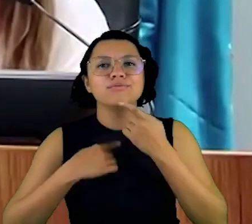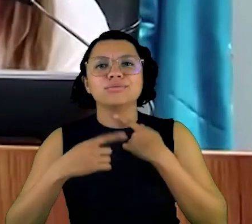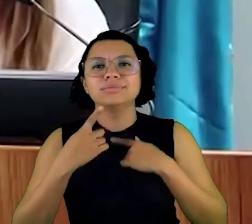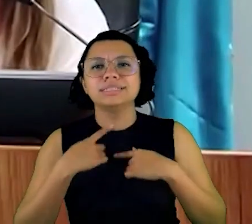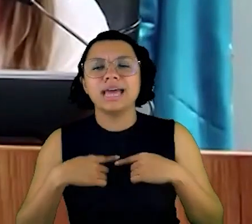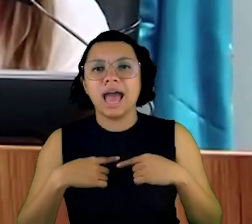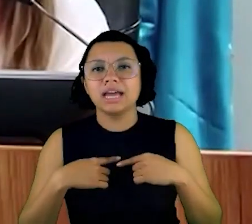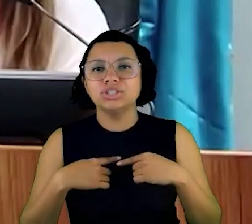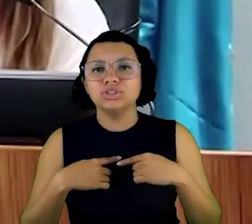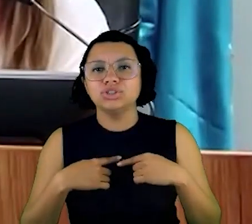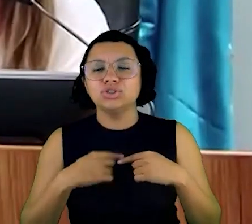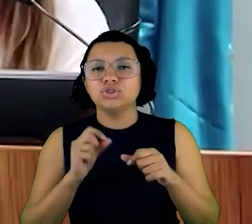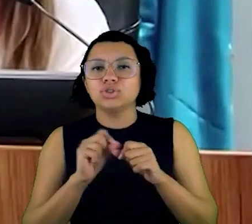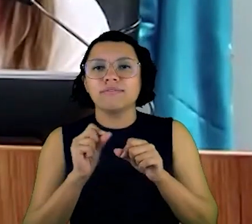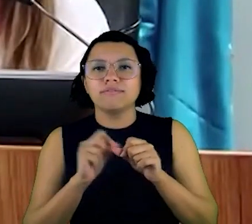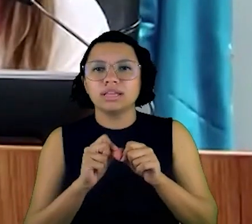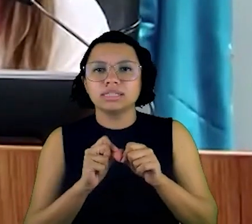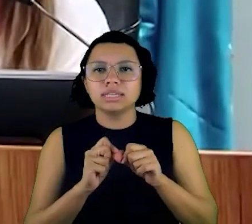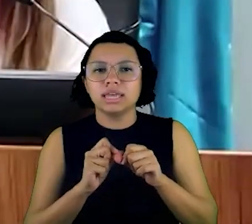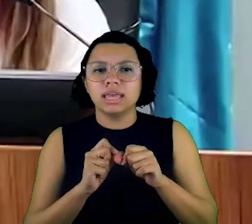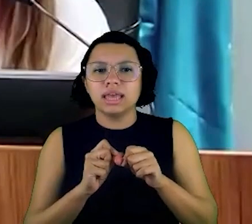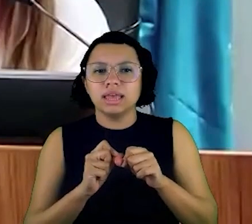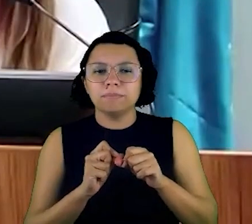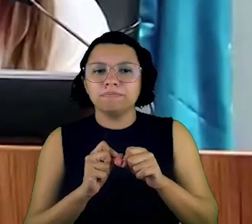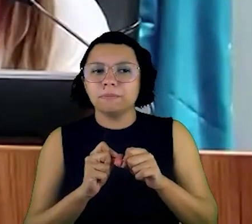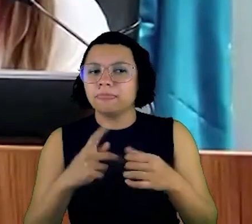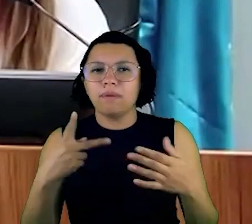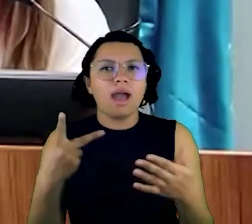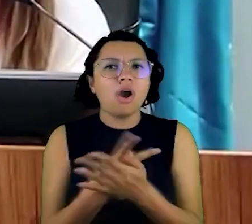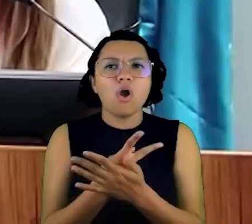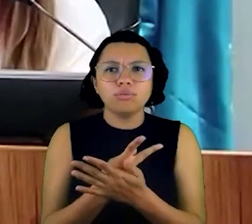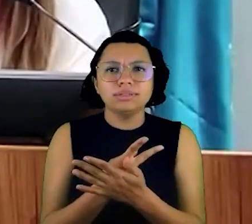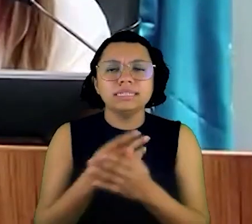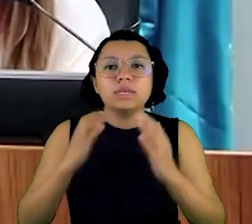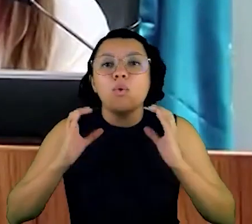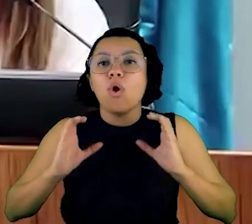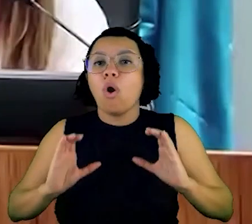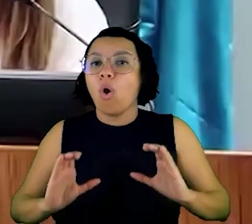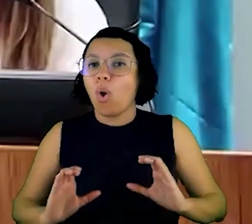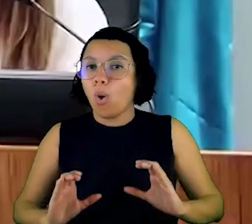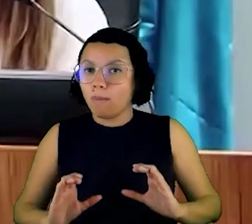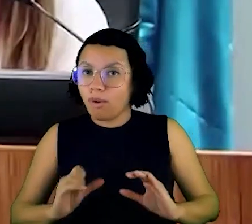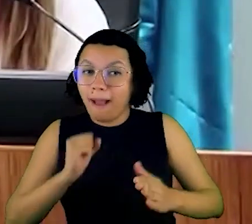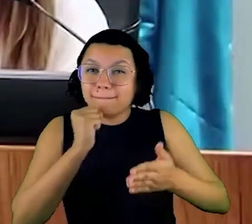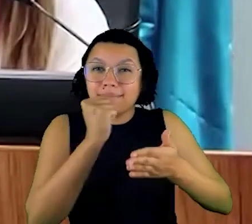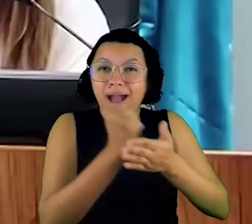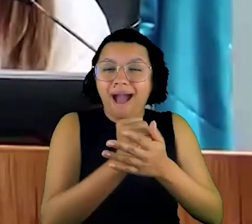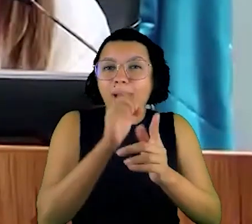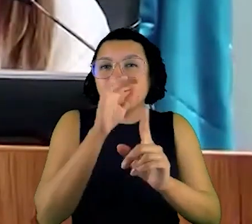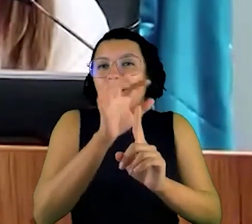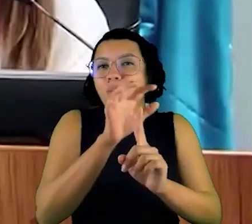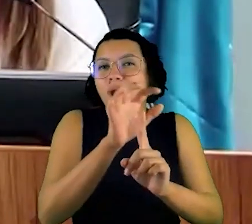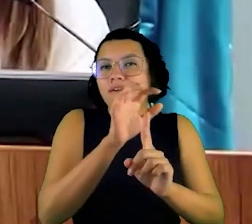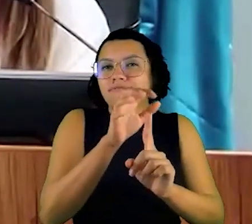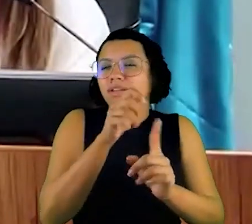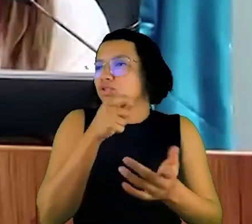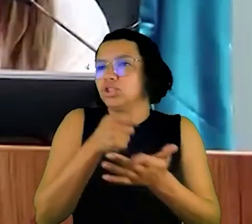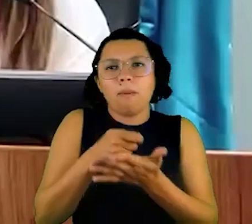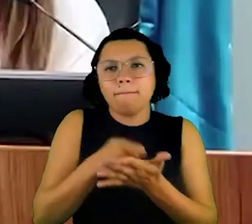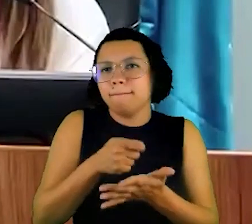de reprimir a conduta marcada pelo efeito